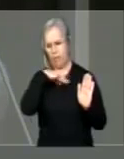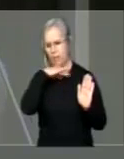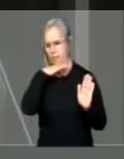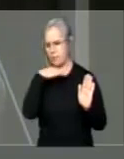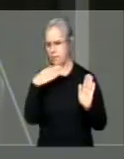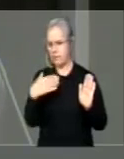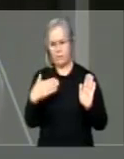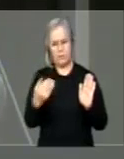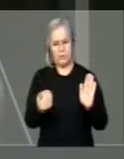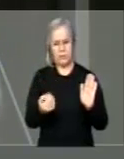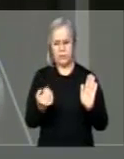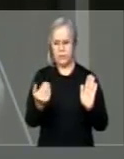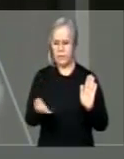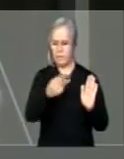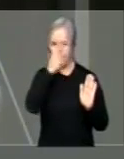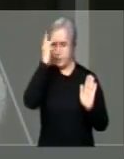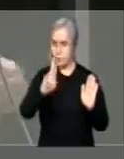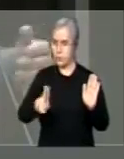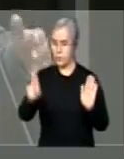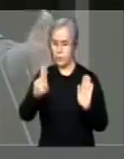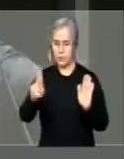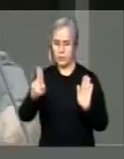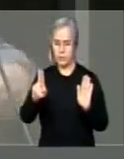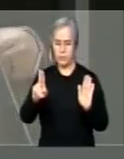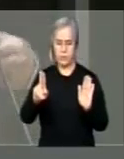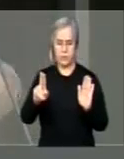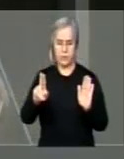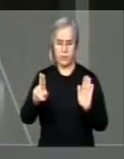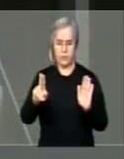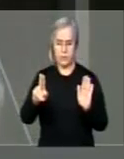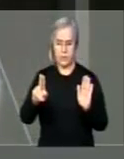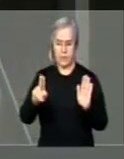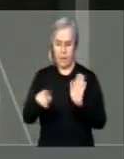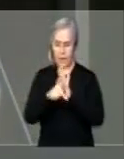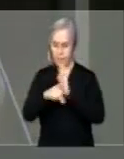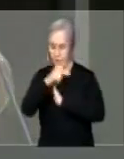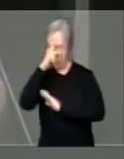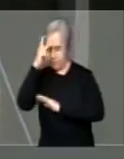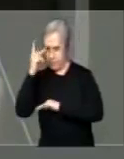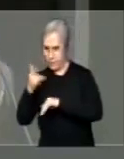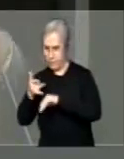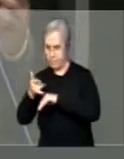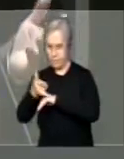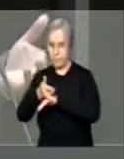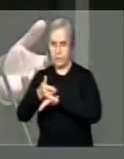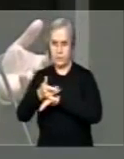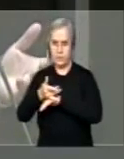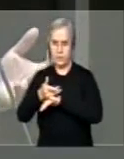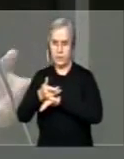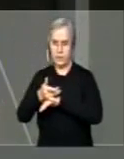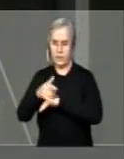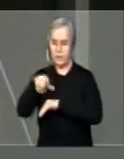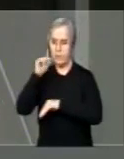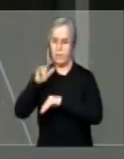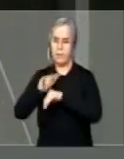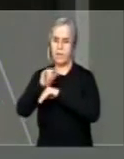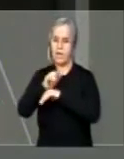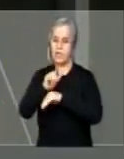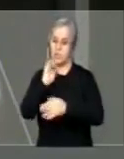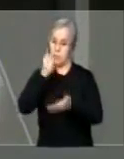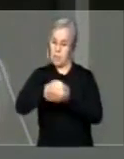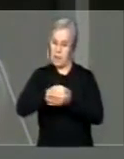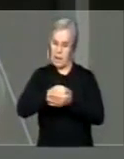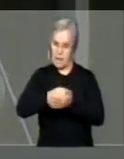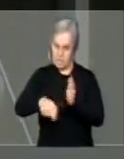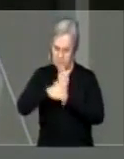atribuir ao usuário do transporte conexões, remuneração de conexões que ele não escolheu fazer,